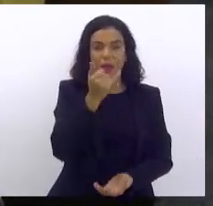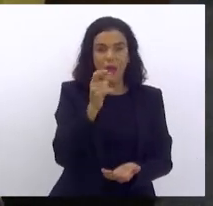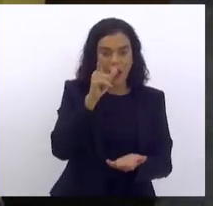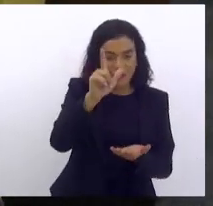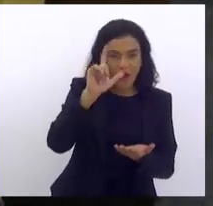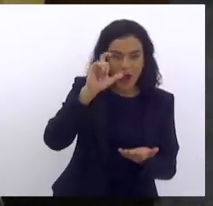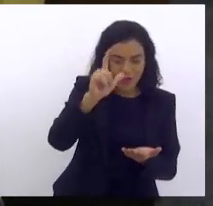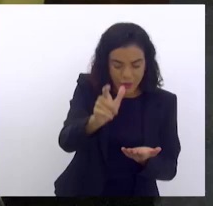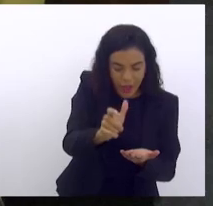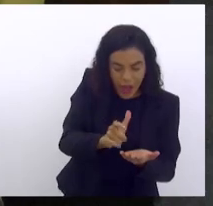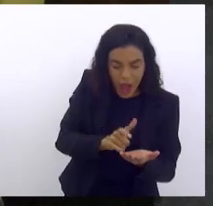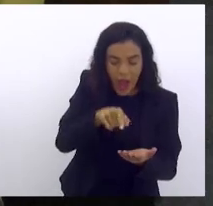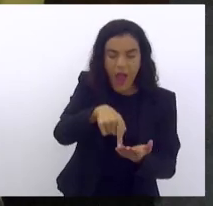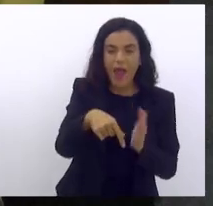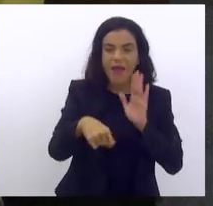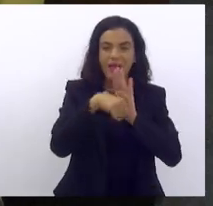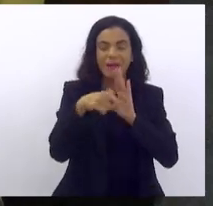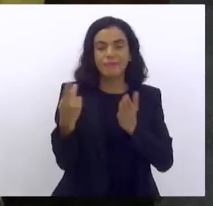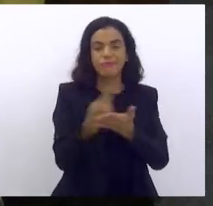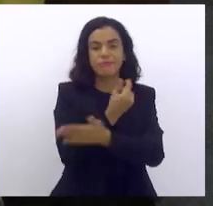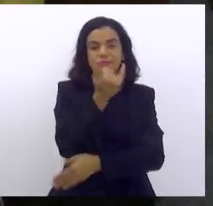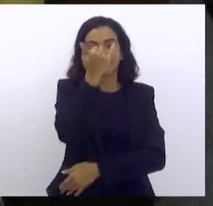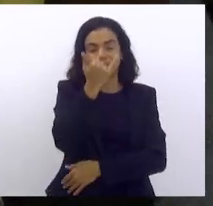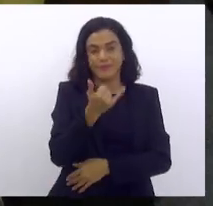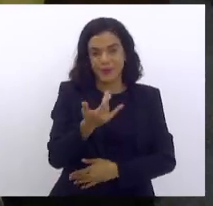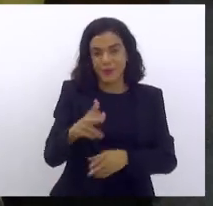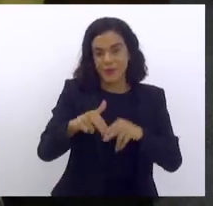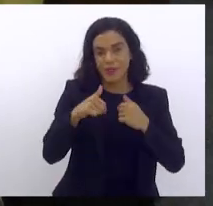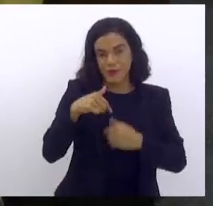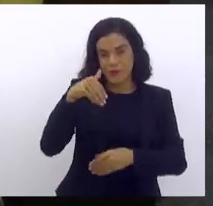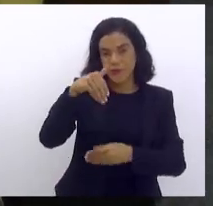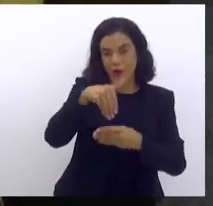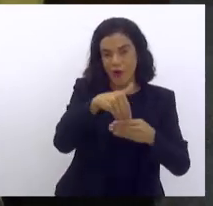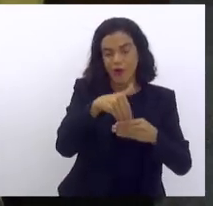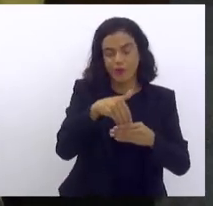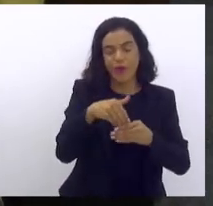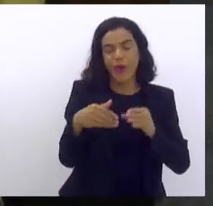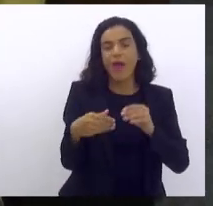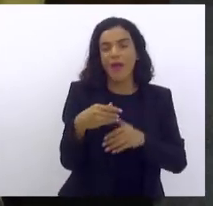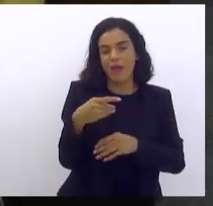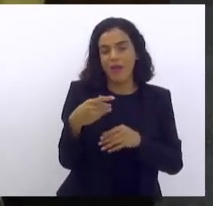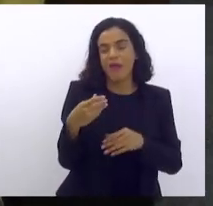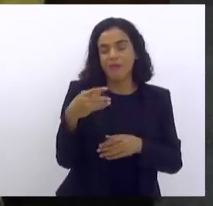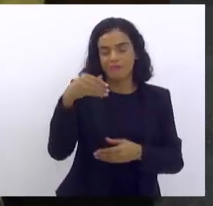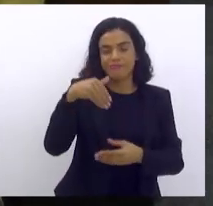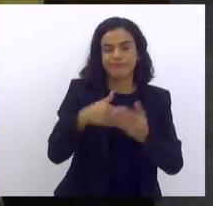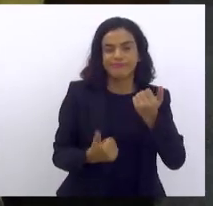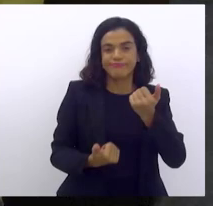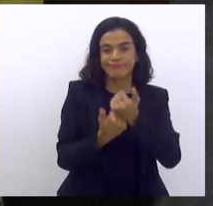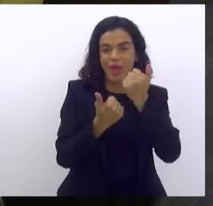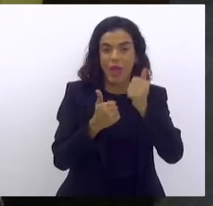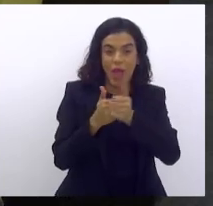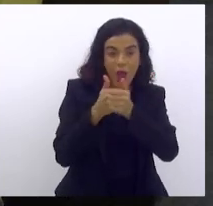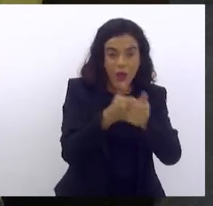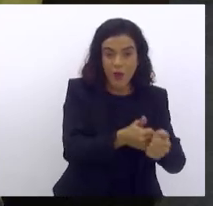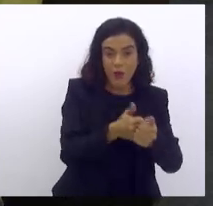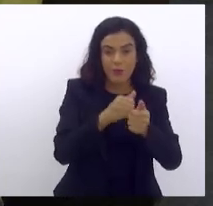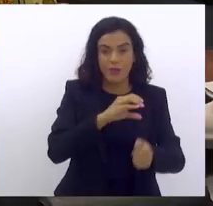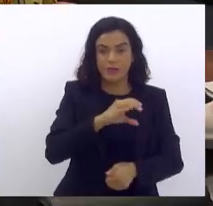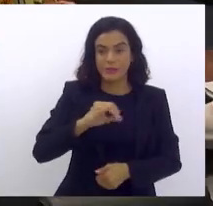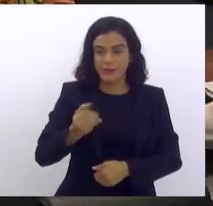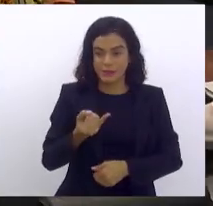nós temos presenciado. Então, o nosso voto, senhor presidente, é favorável, acompanhando aí a CCJ.